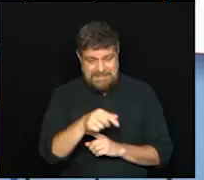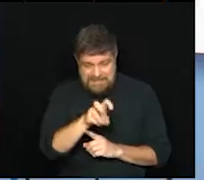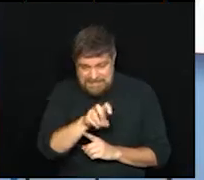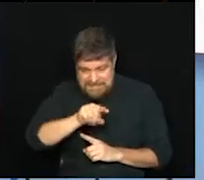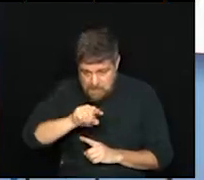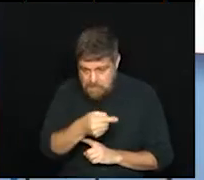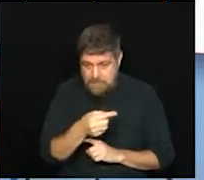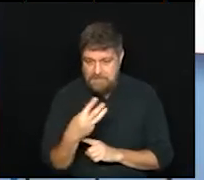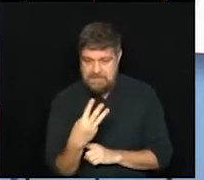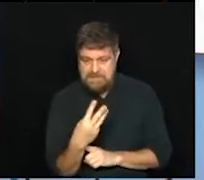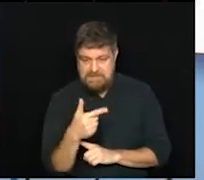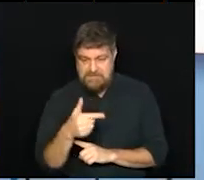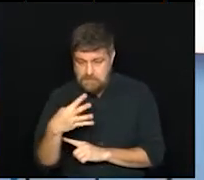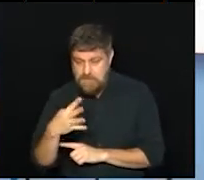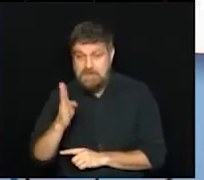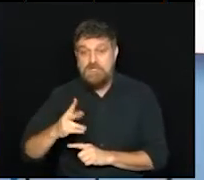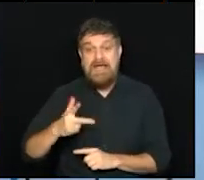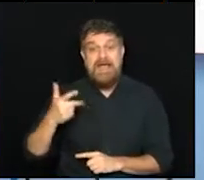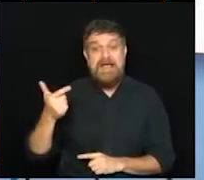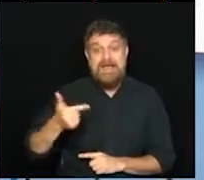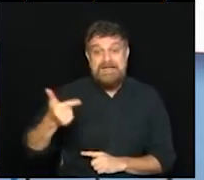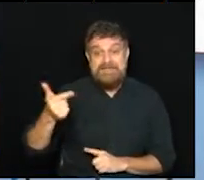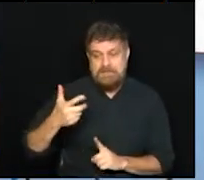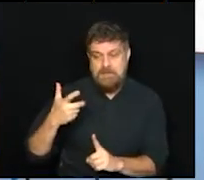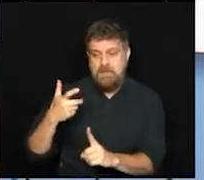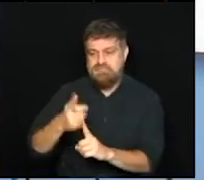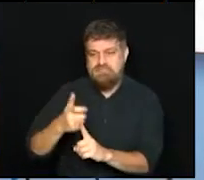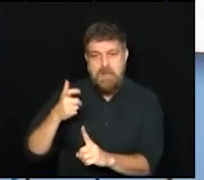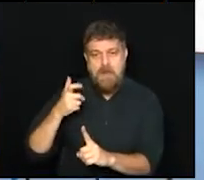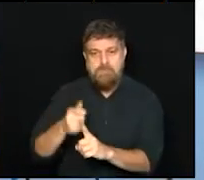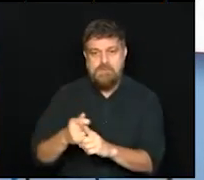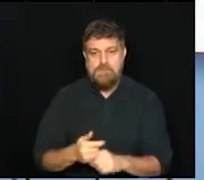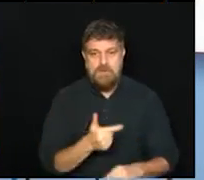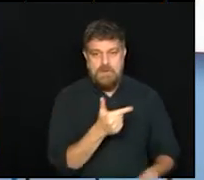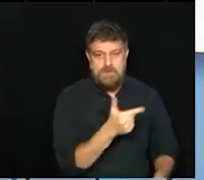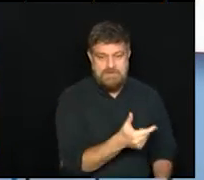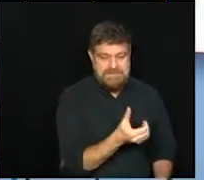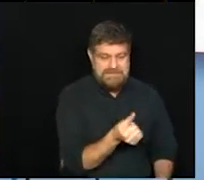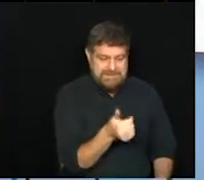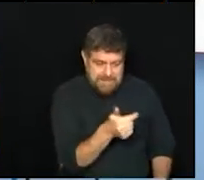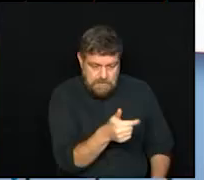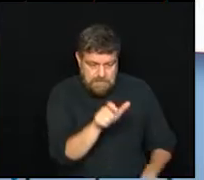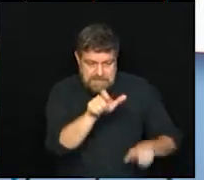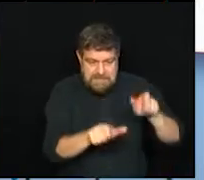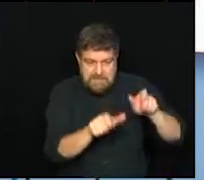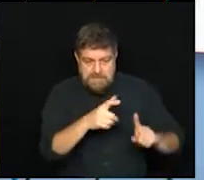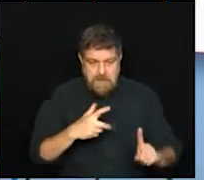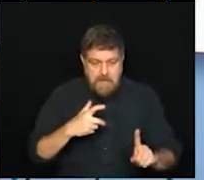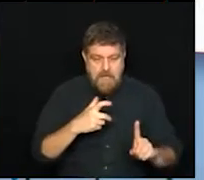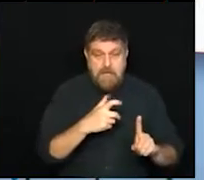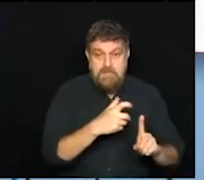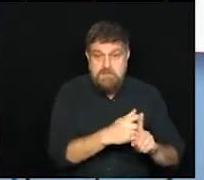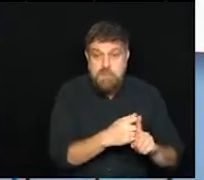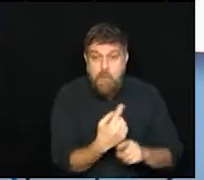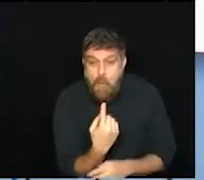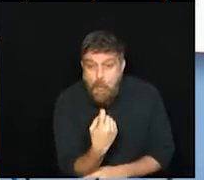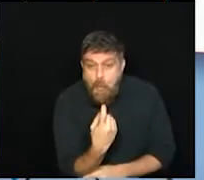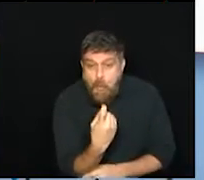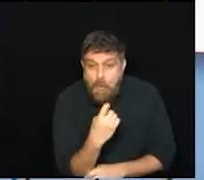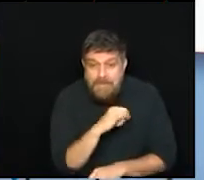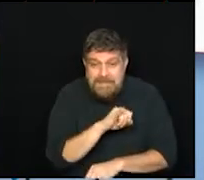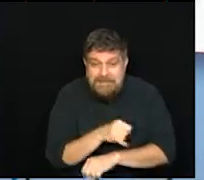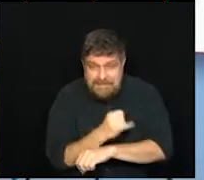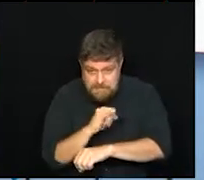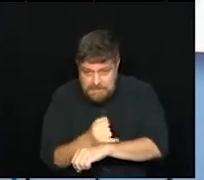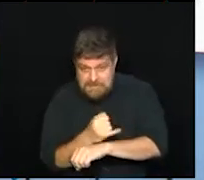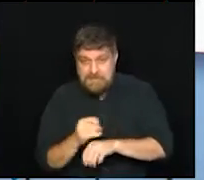175.324 já tomaram a segunda dose e 262 pessoas tomaram a dose única.